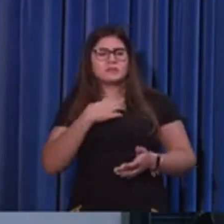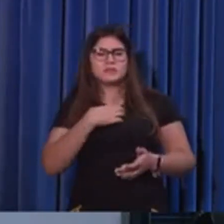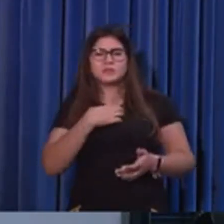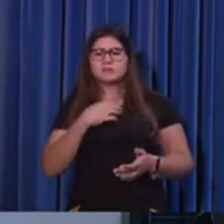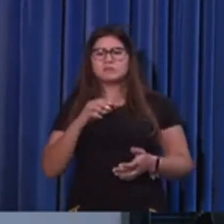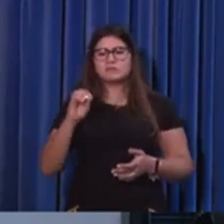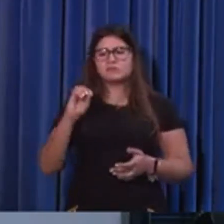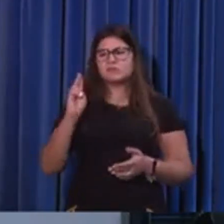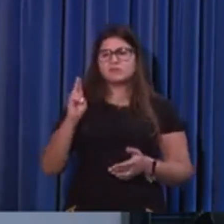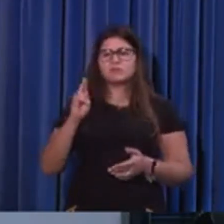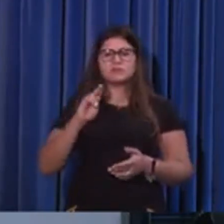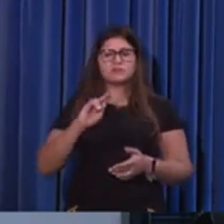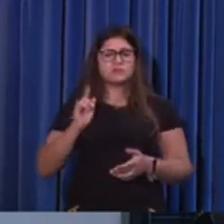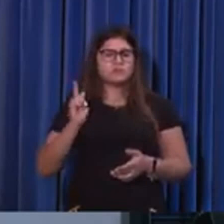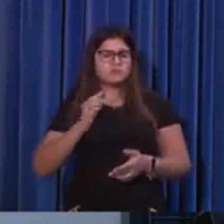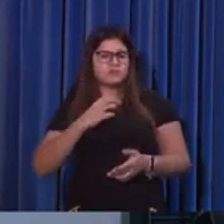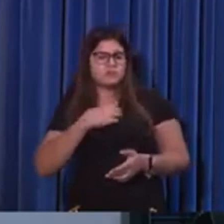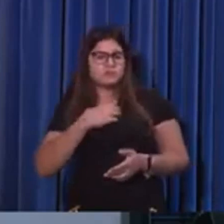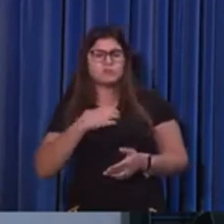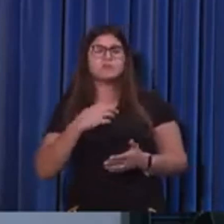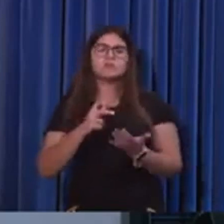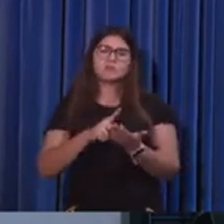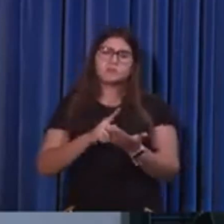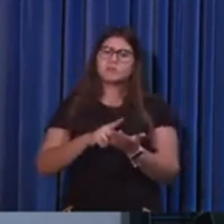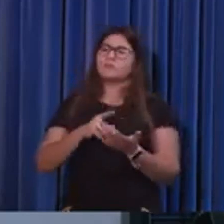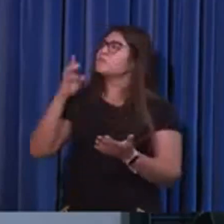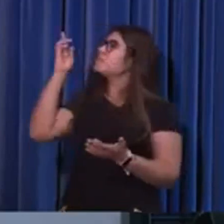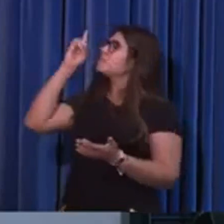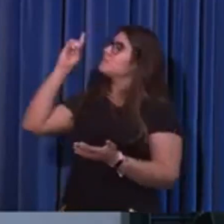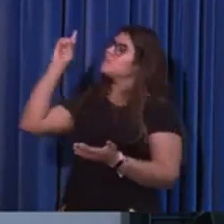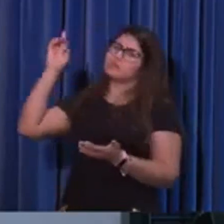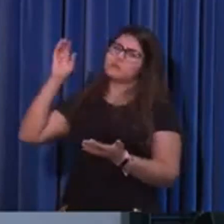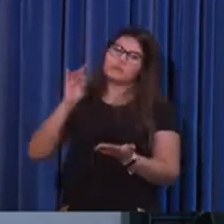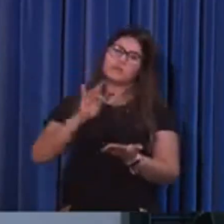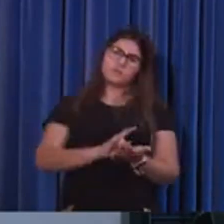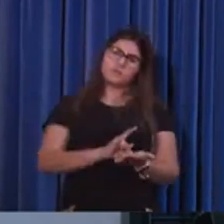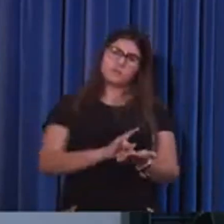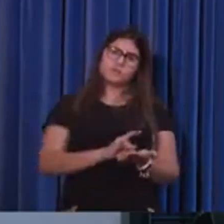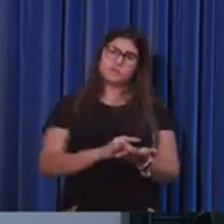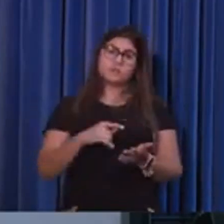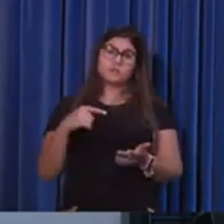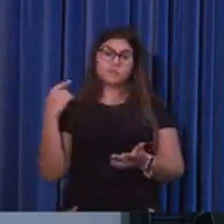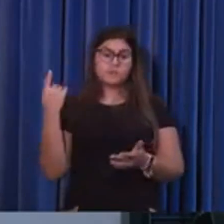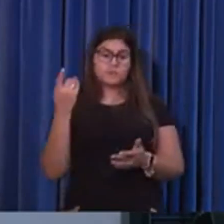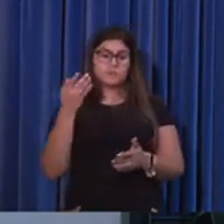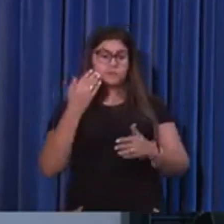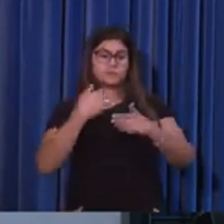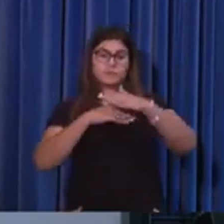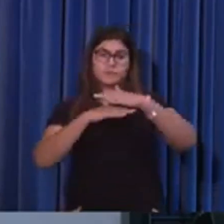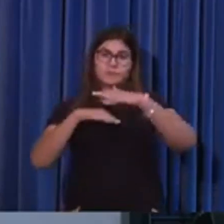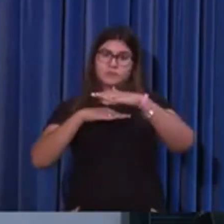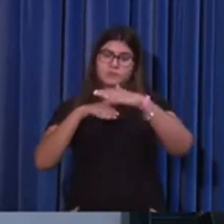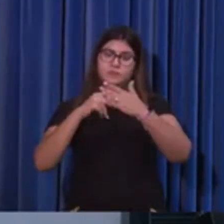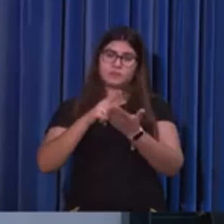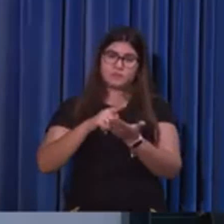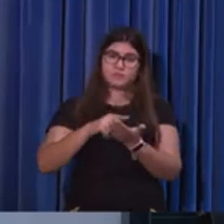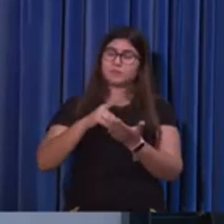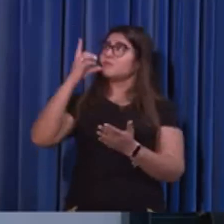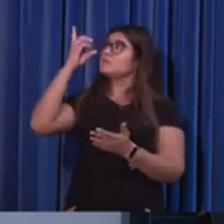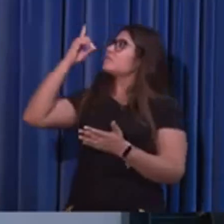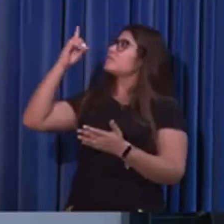sentir, a verdade de Deus ela é absoluta. Se nós estamos debaixo da verdade da palavra de Deus, estamos